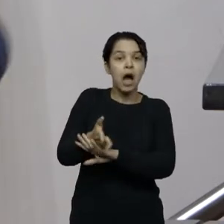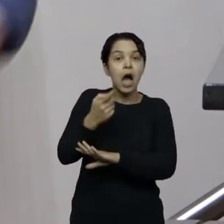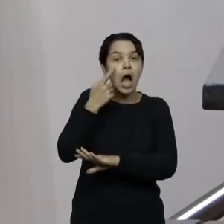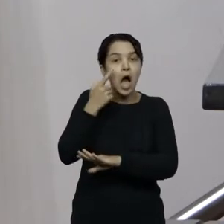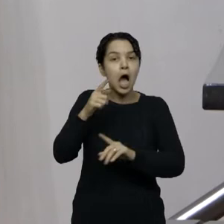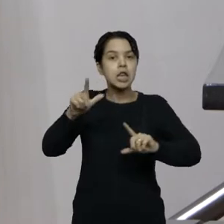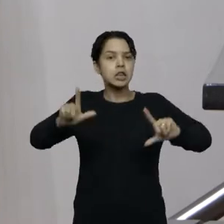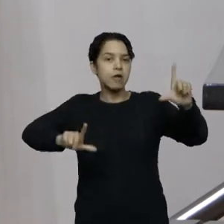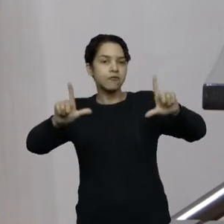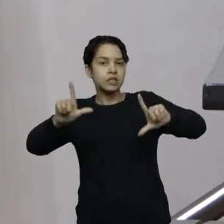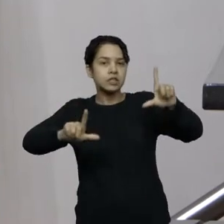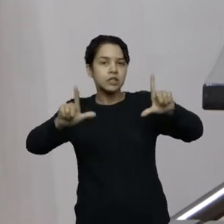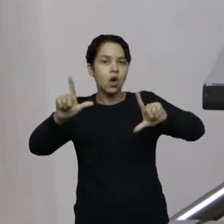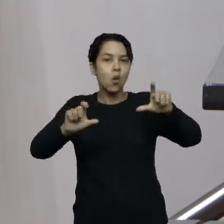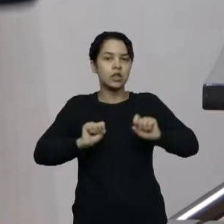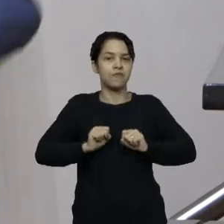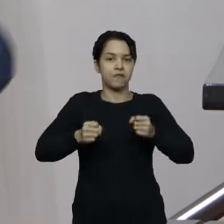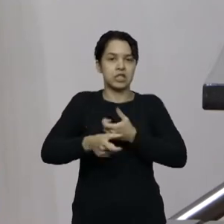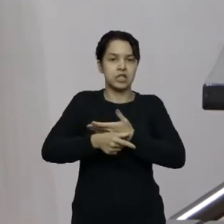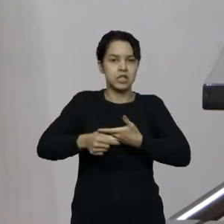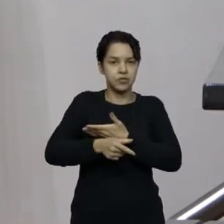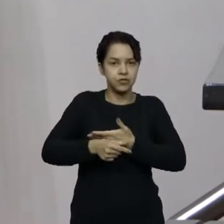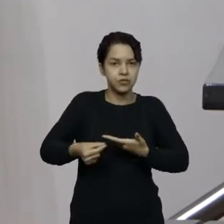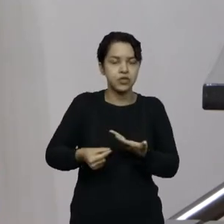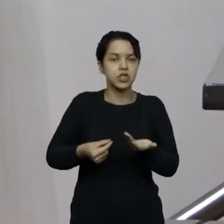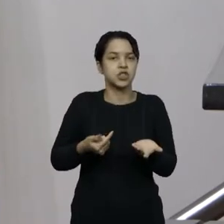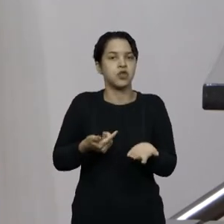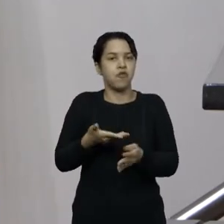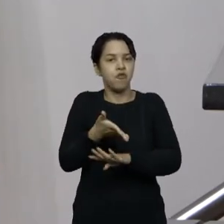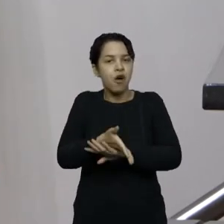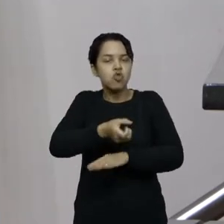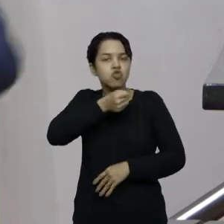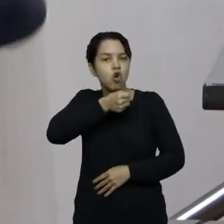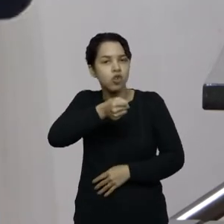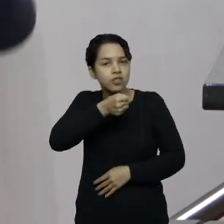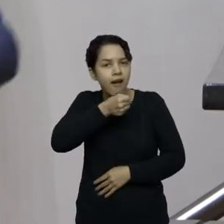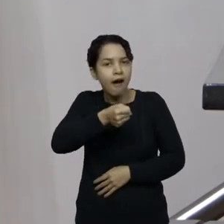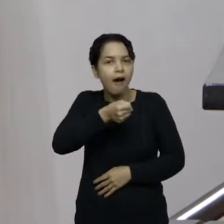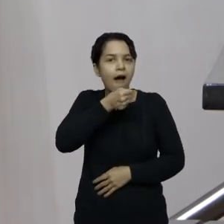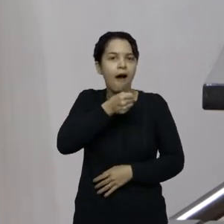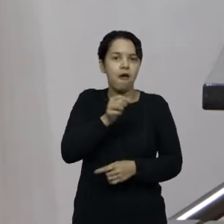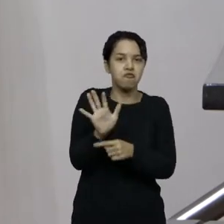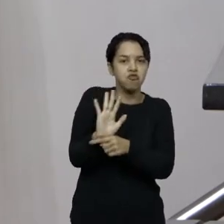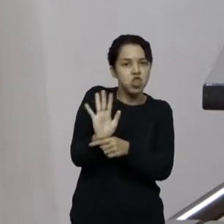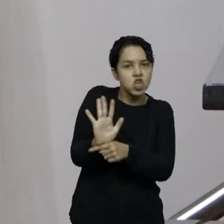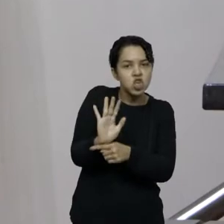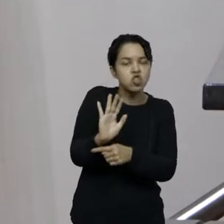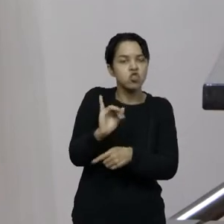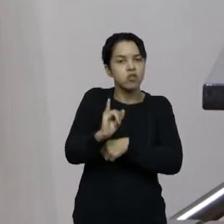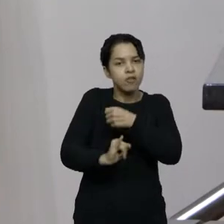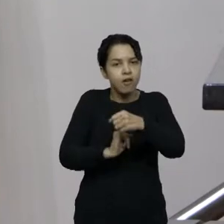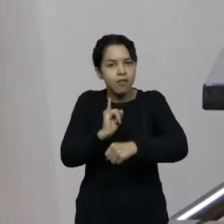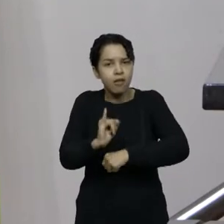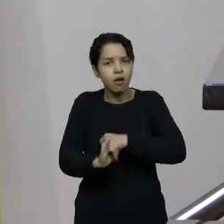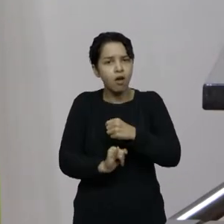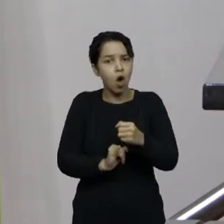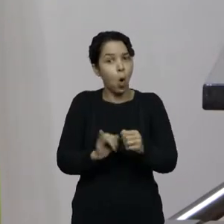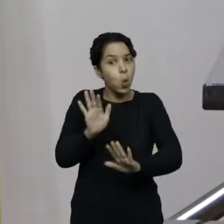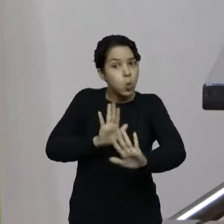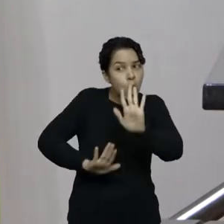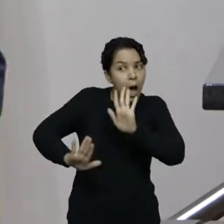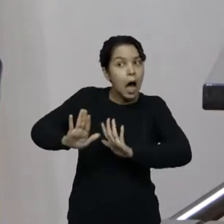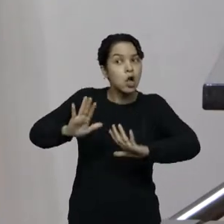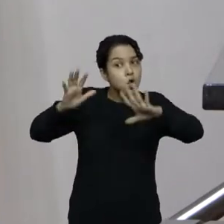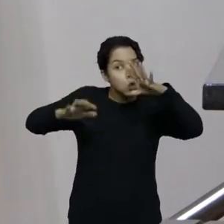a Defesa Civil vai para o jornais é vídeo na internet o pessoal cuida que vai chover